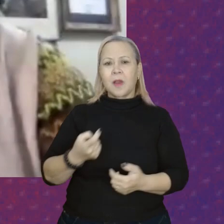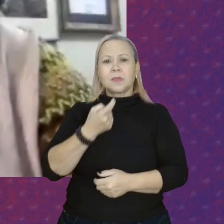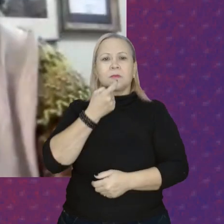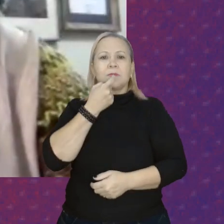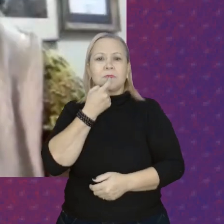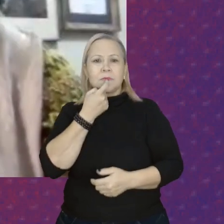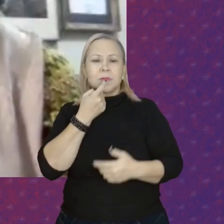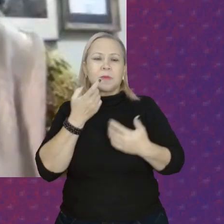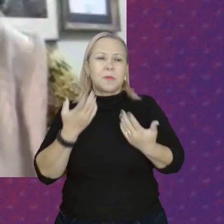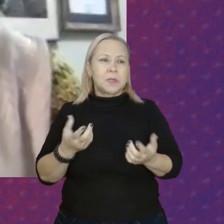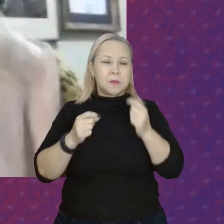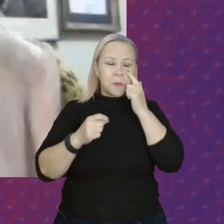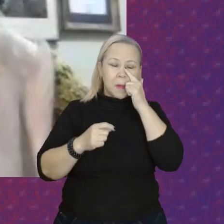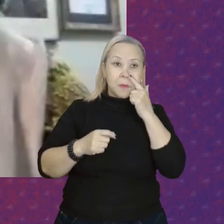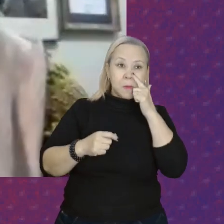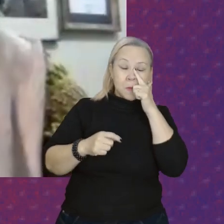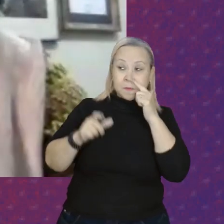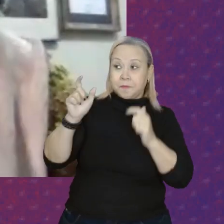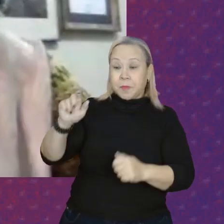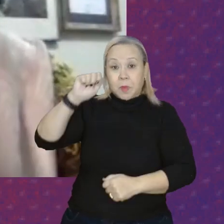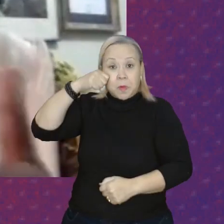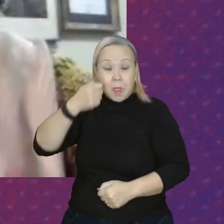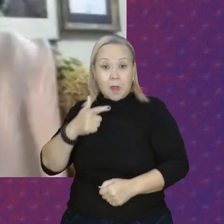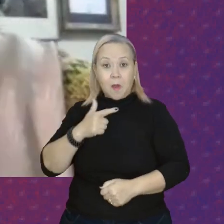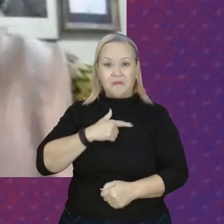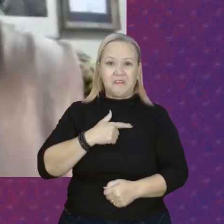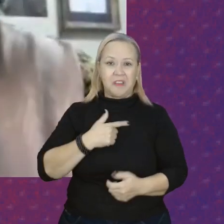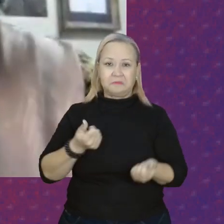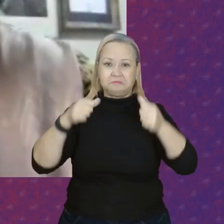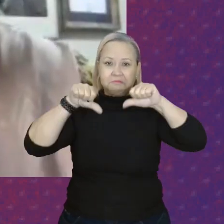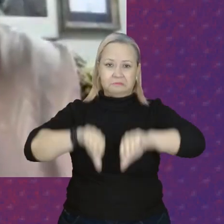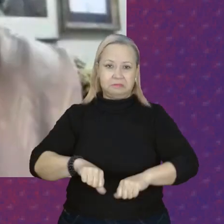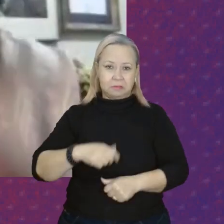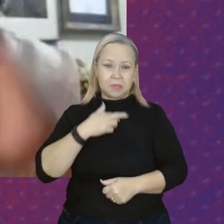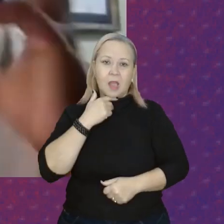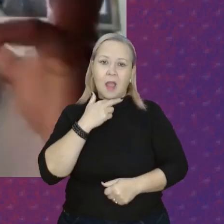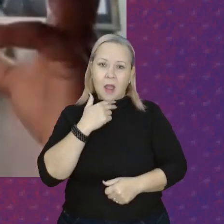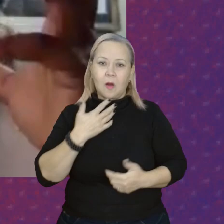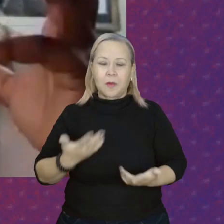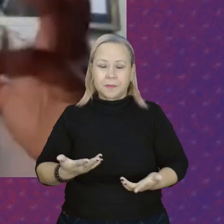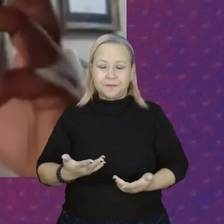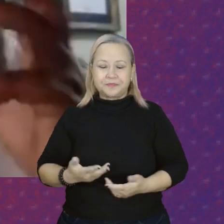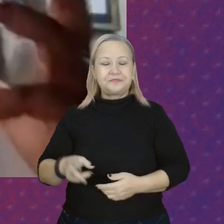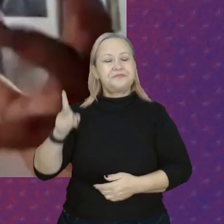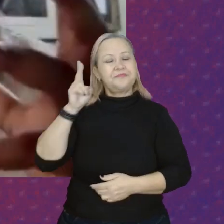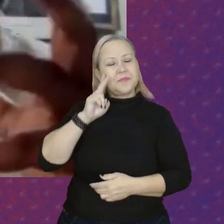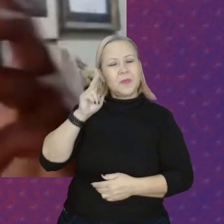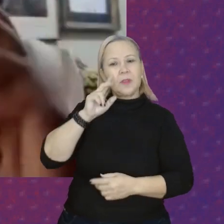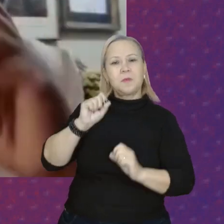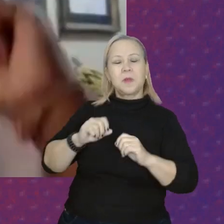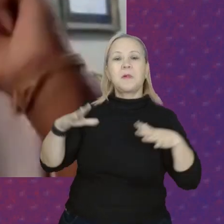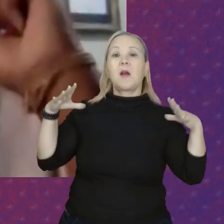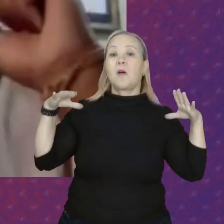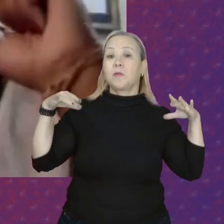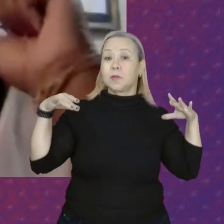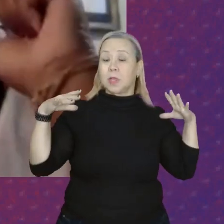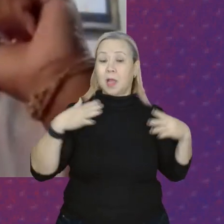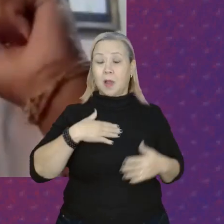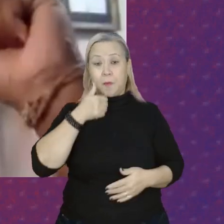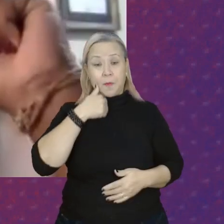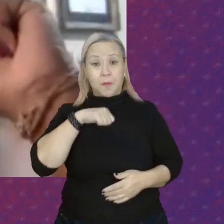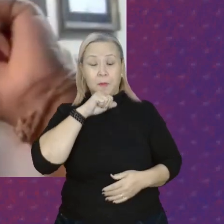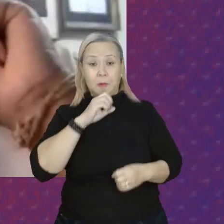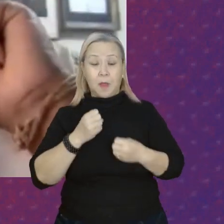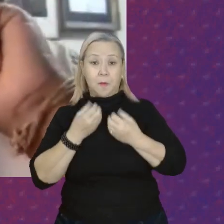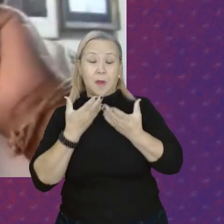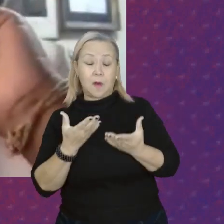do negro é feio, é abominável, é ruim. Então, só para a gente lembrar, né? Os anjos. A minha mãe conta que,